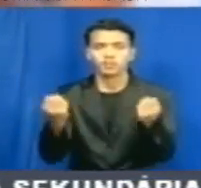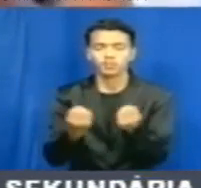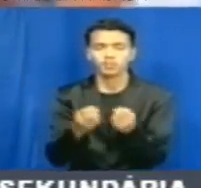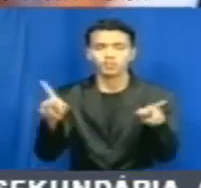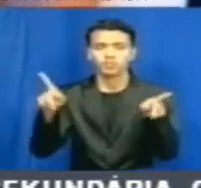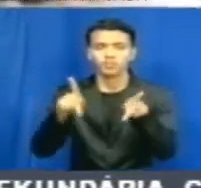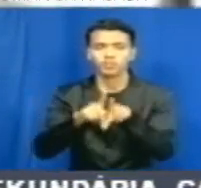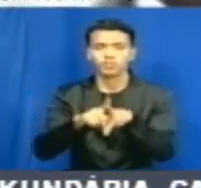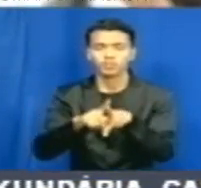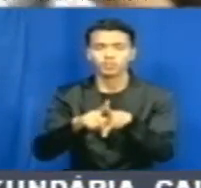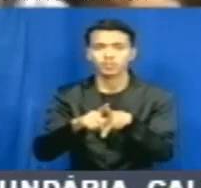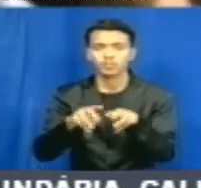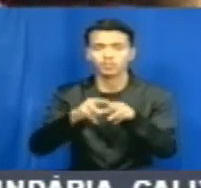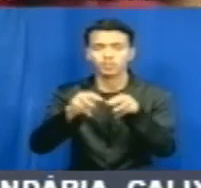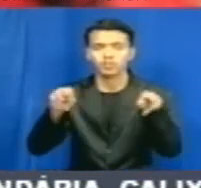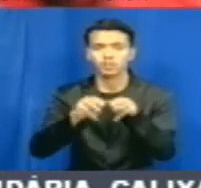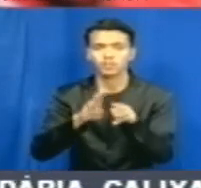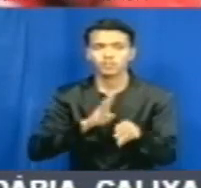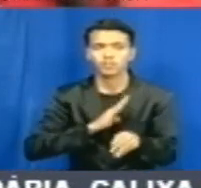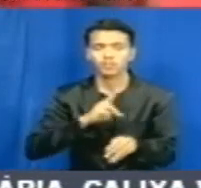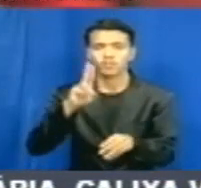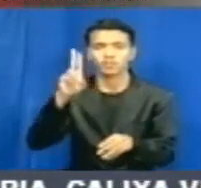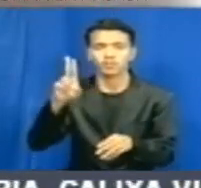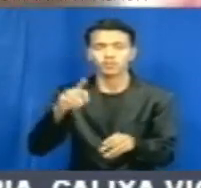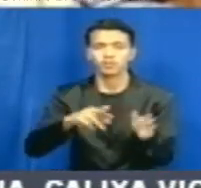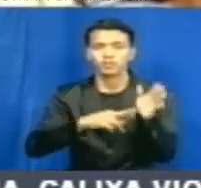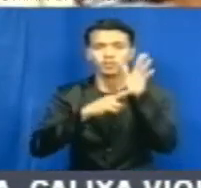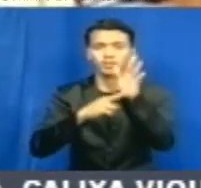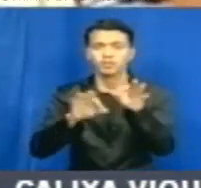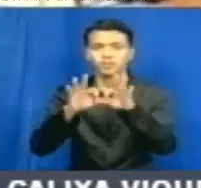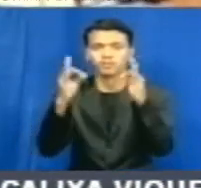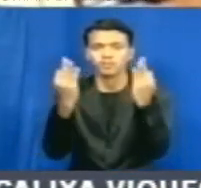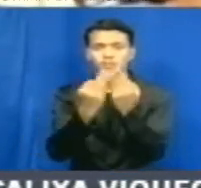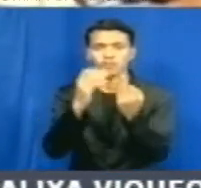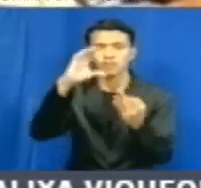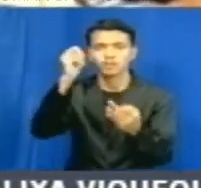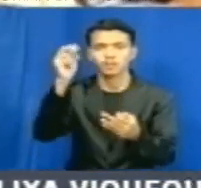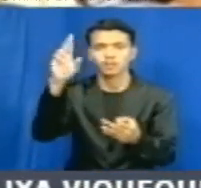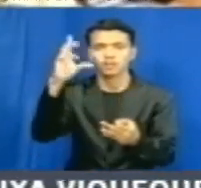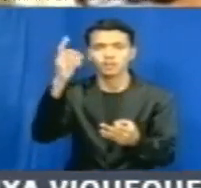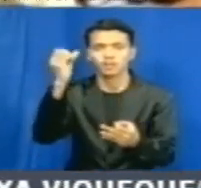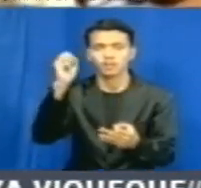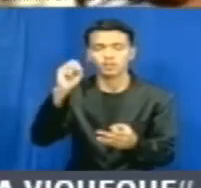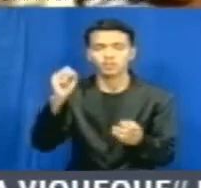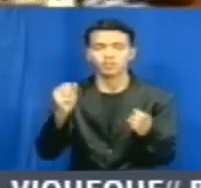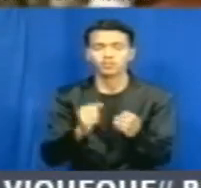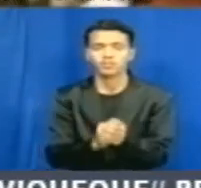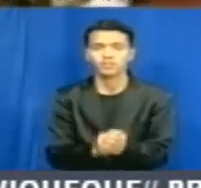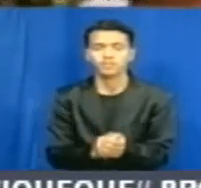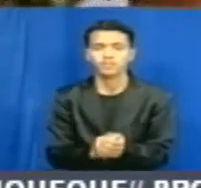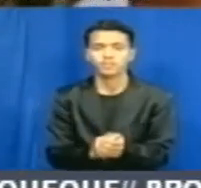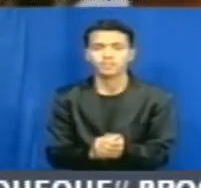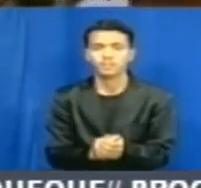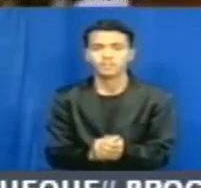posto administrativo Laga, município Baucau. Representante família Carlos Pinto Pereira, rocodigo Naisege